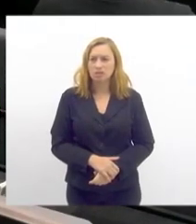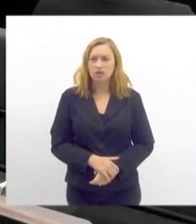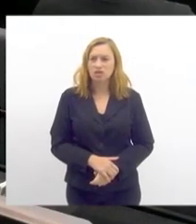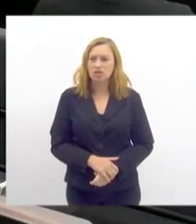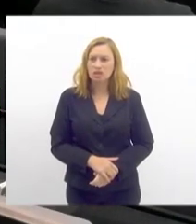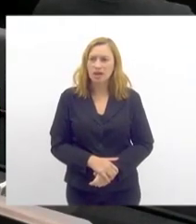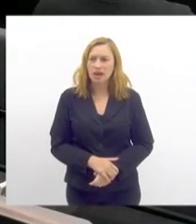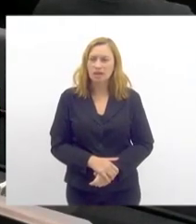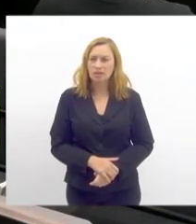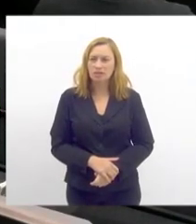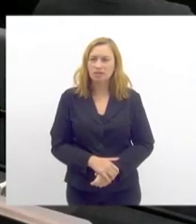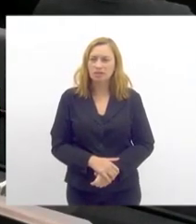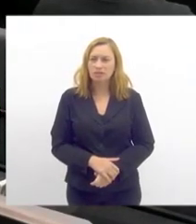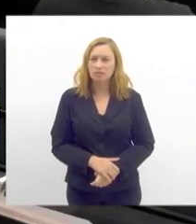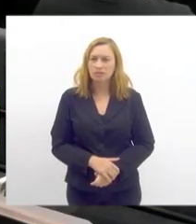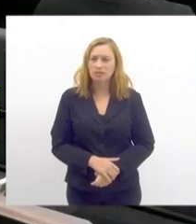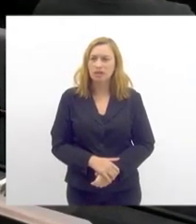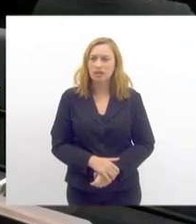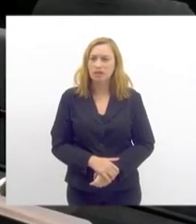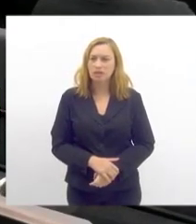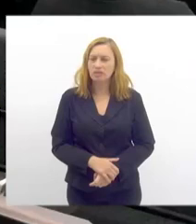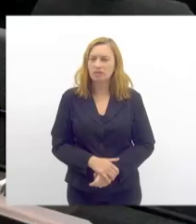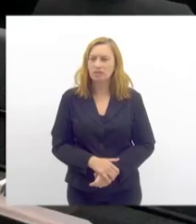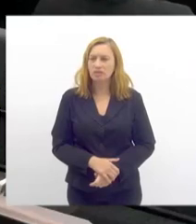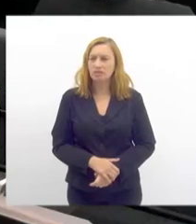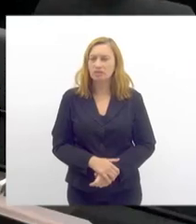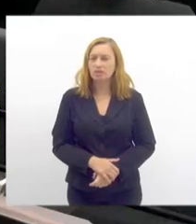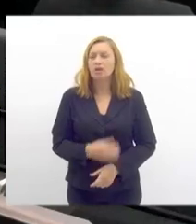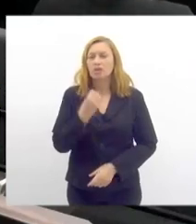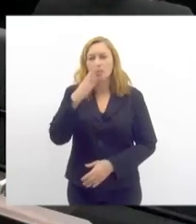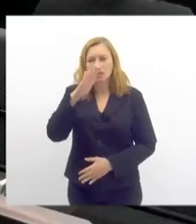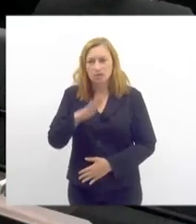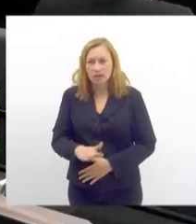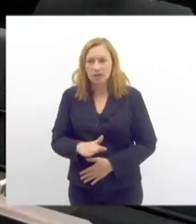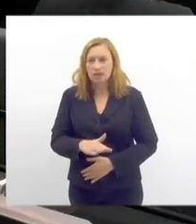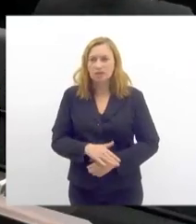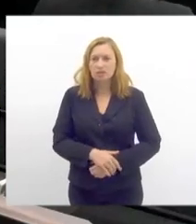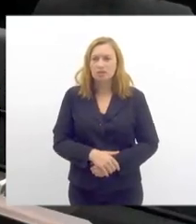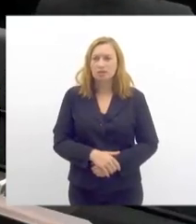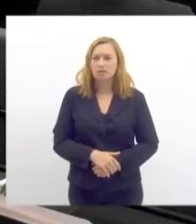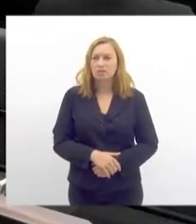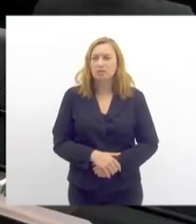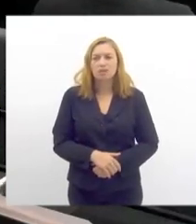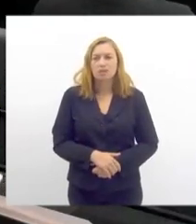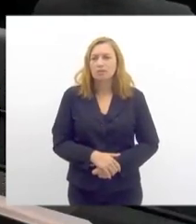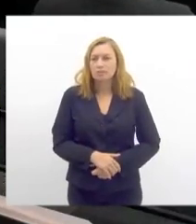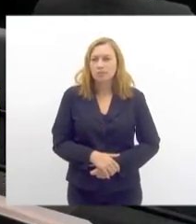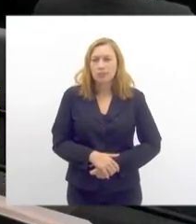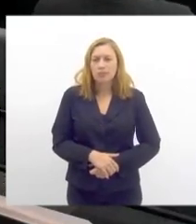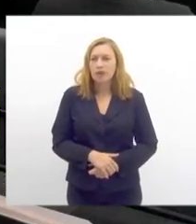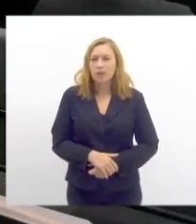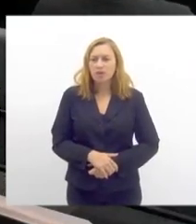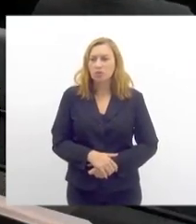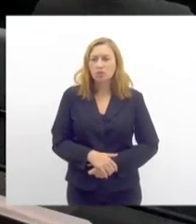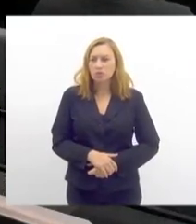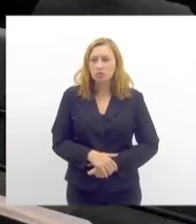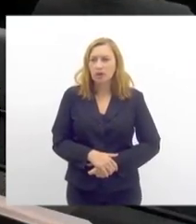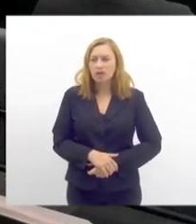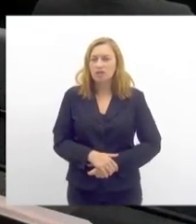Oi. Boa tarde, gente. Quero primeiro sempre agradecer a Deus a oportunidade de